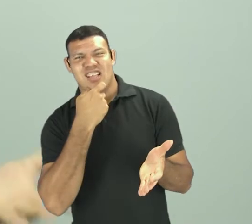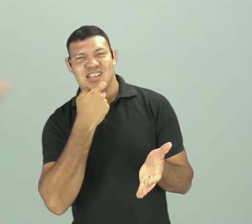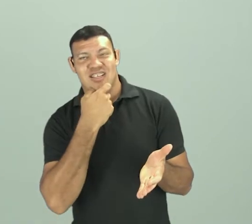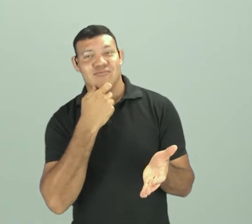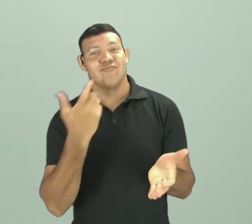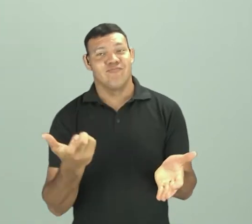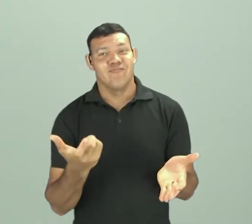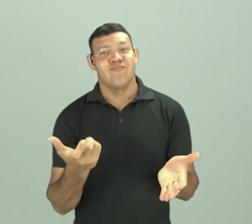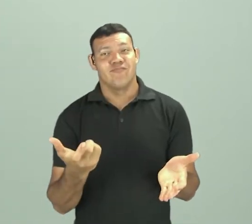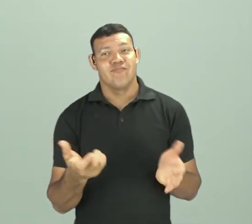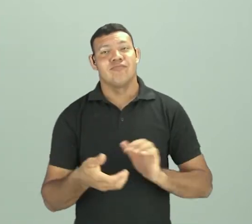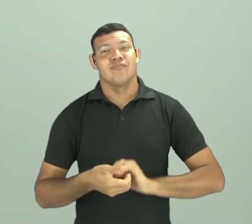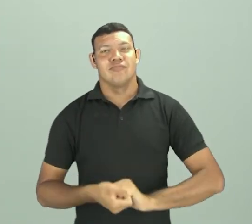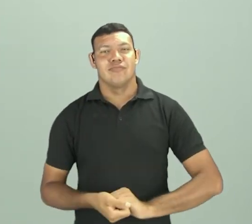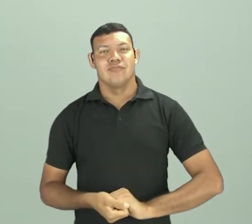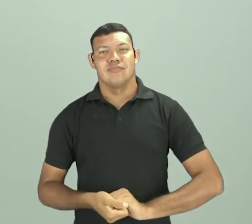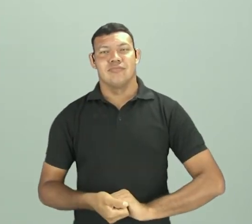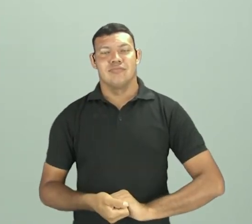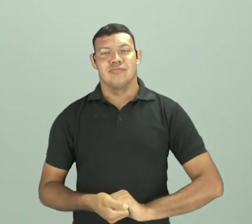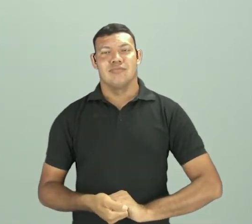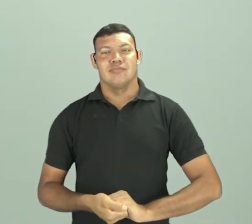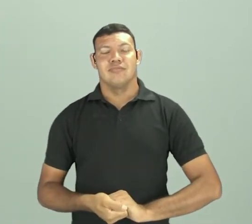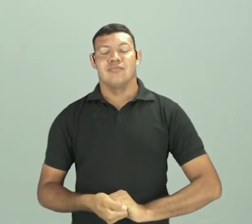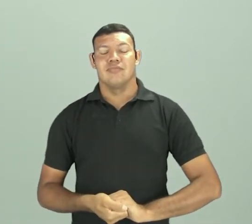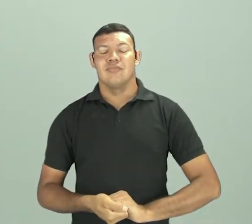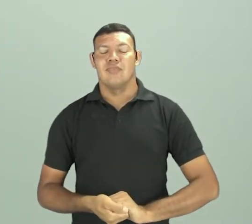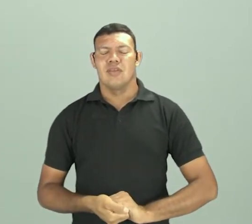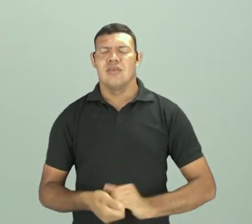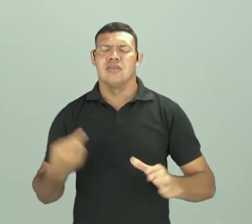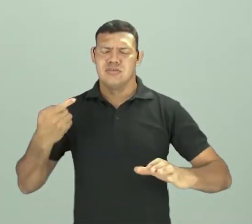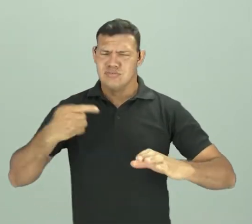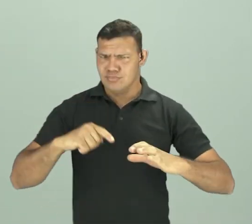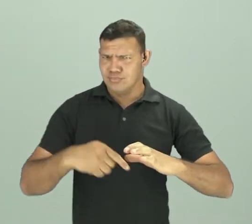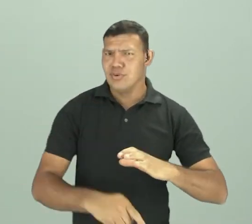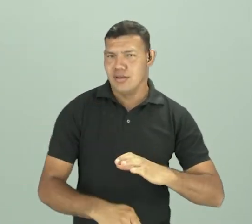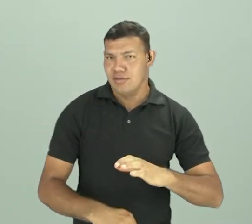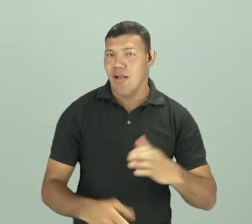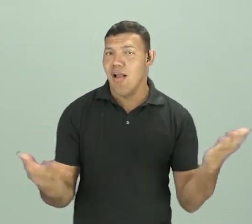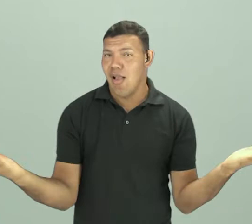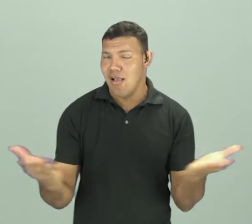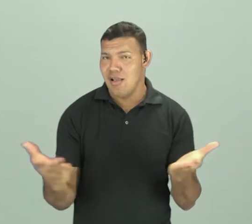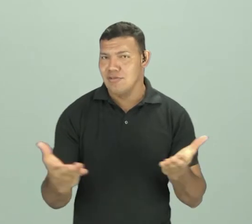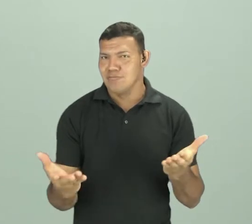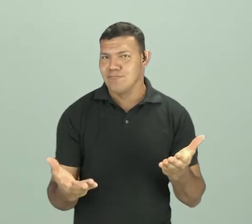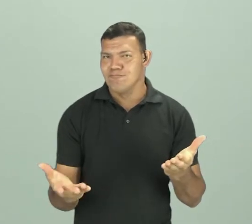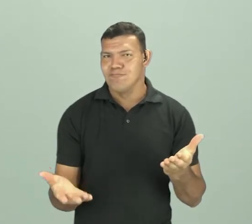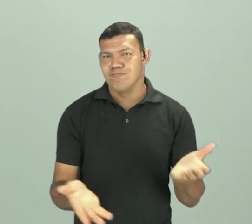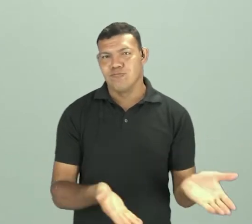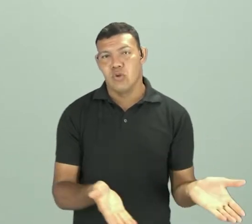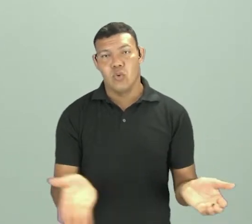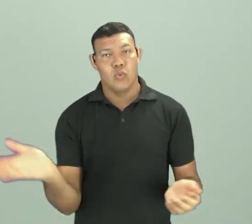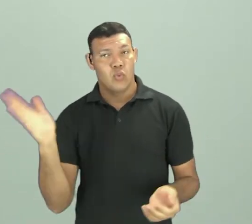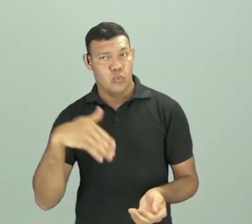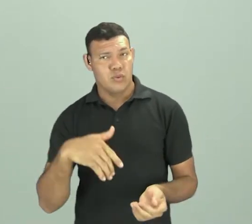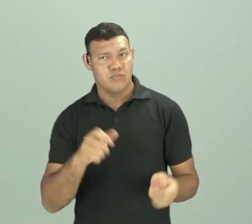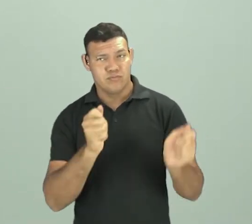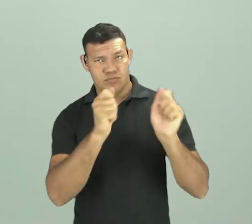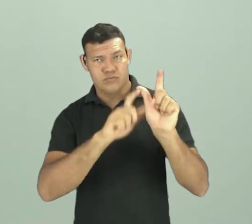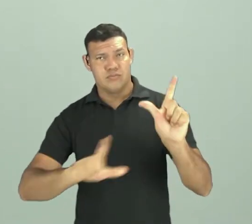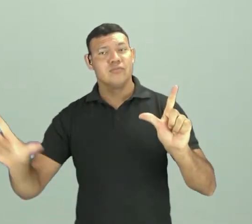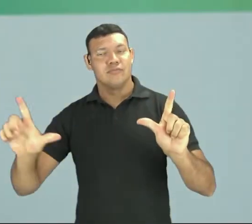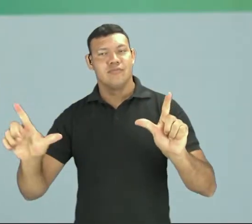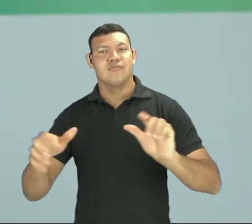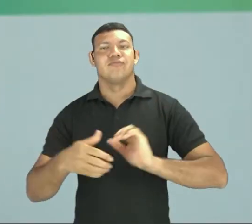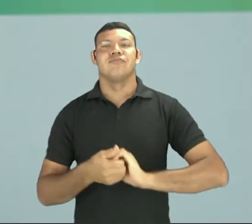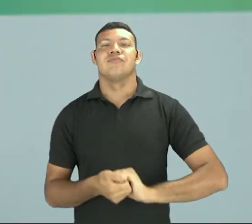But now let's go deeper into the class. Vamos aprofundar um pouquinho mais agora. Então acompanha comigo na tela. Follow me on the screen,